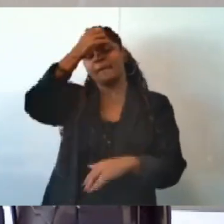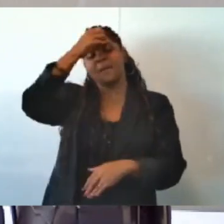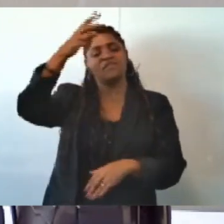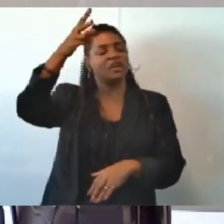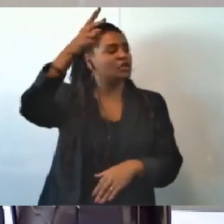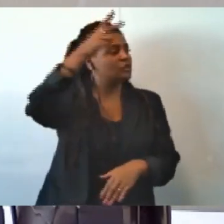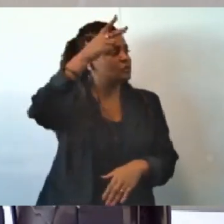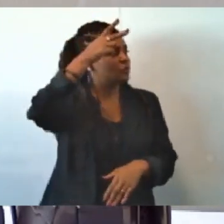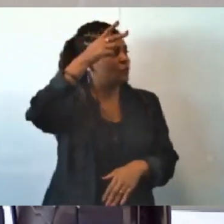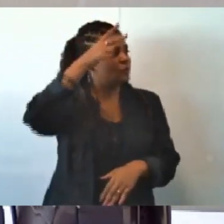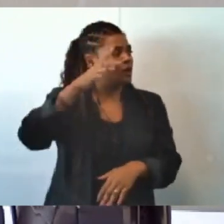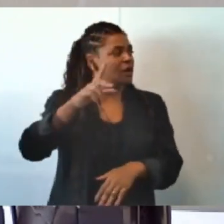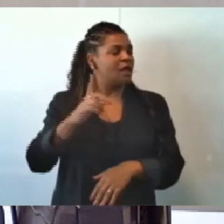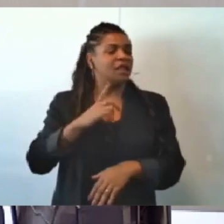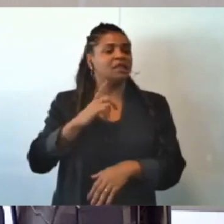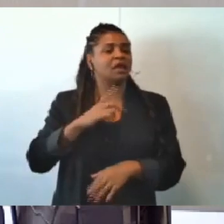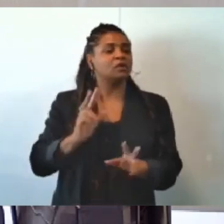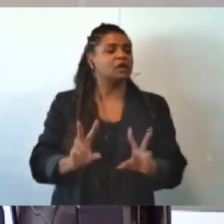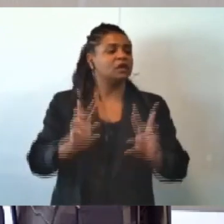do momento são